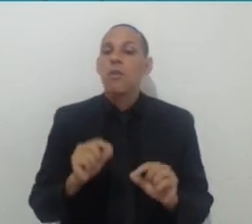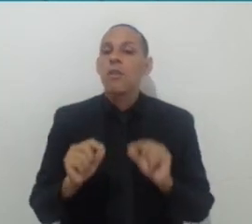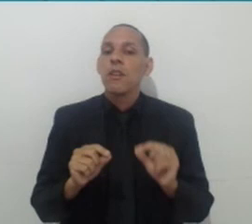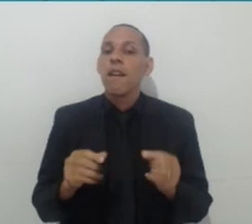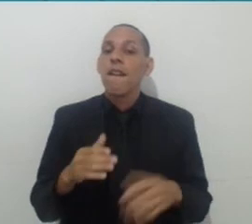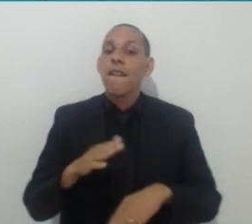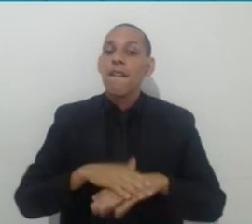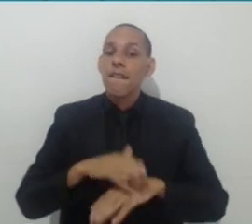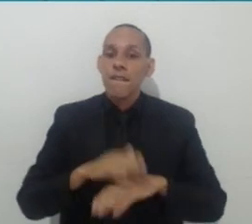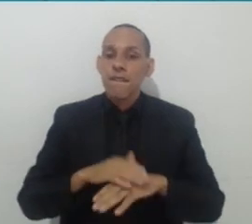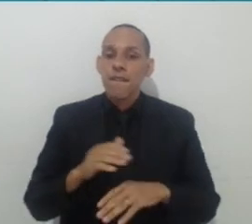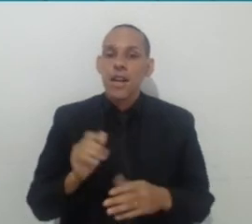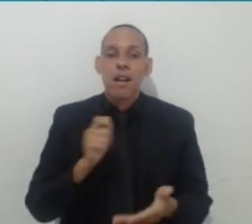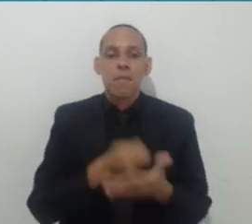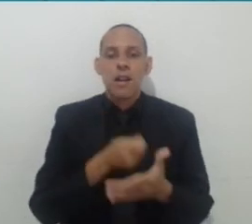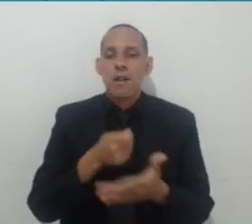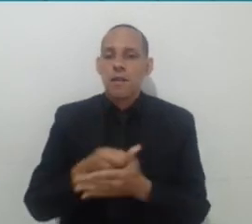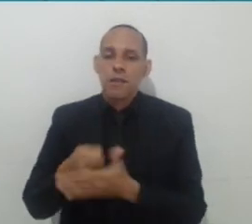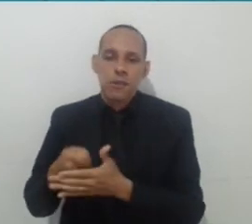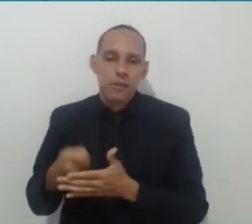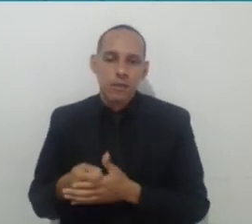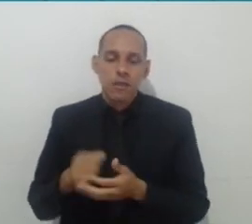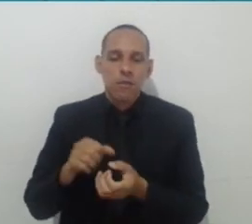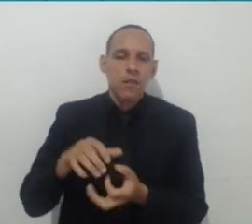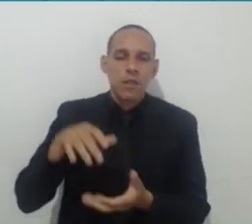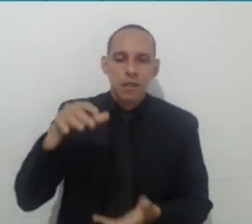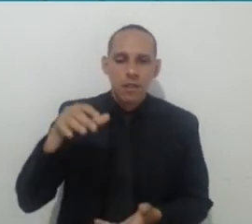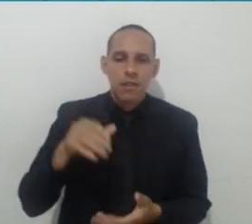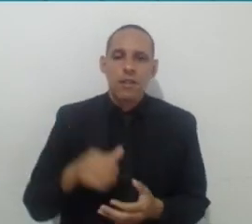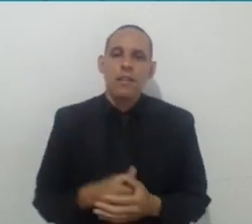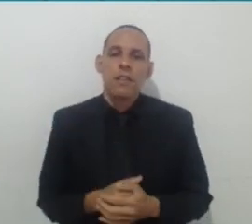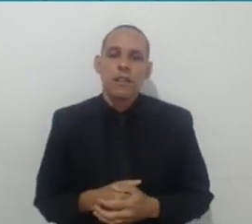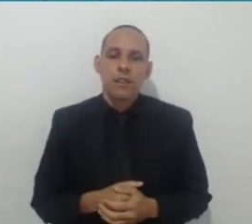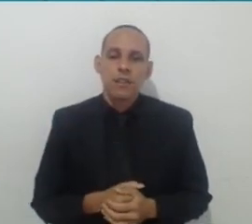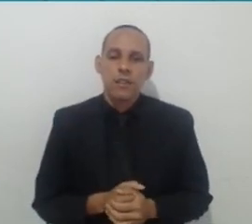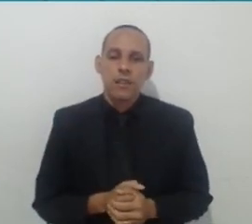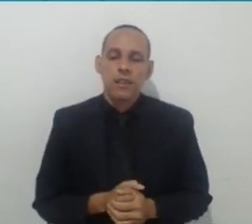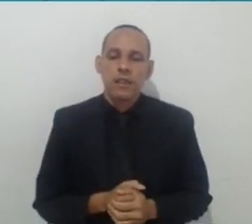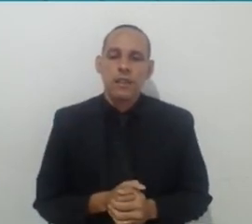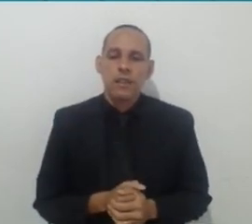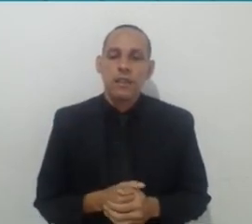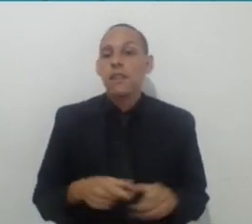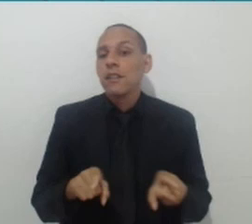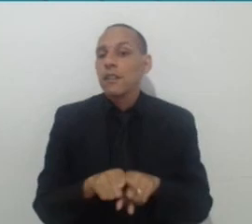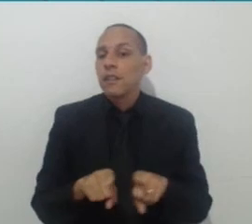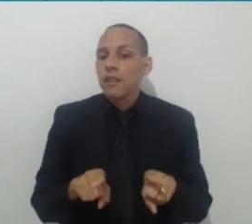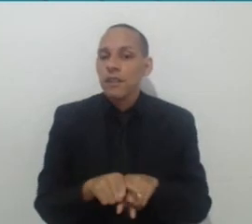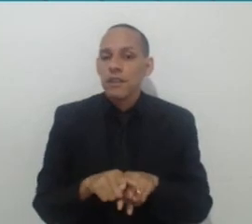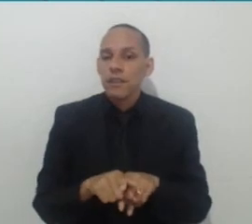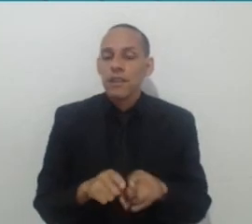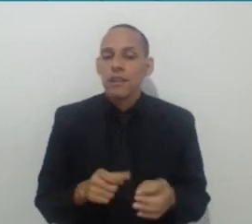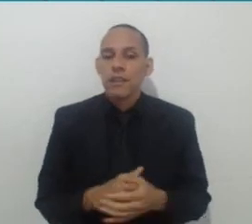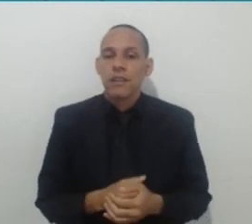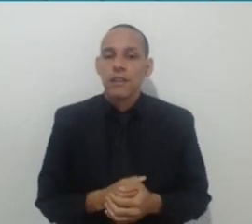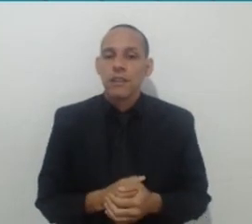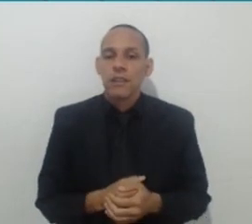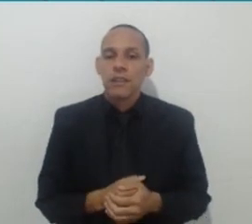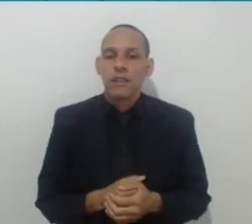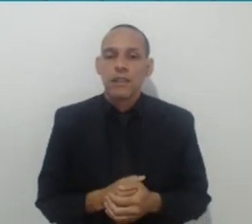de pagamento de depósito judicial no montante de 50 da Caixa. Isso salientar que, não obstante manter a